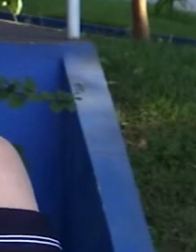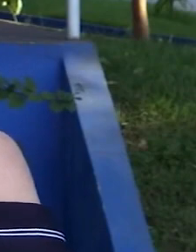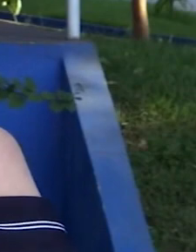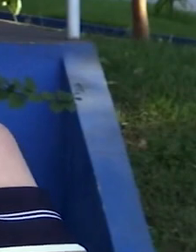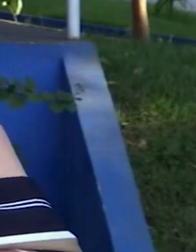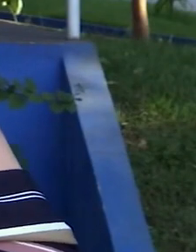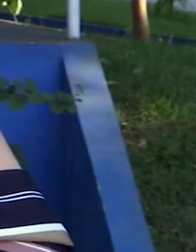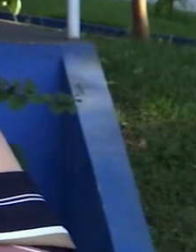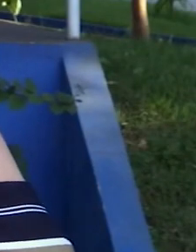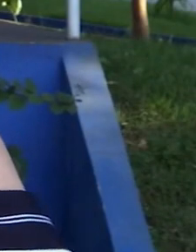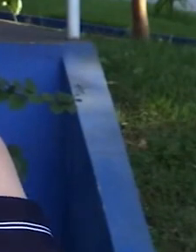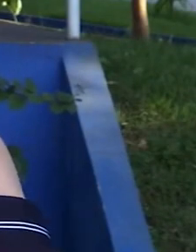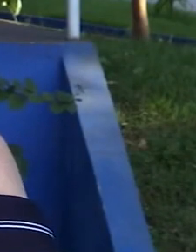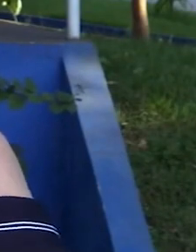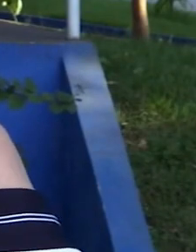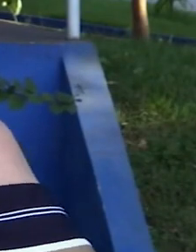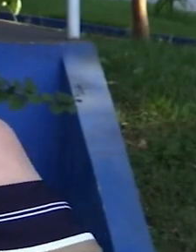recebemos